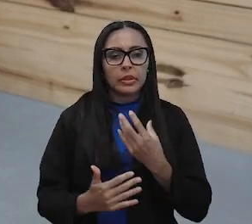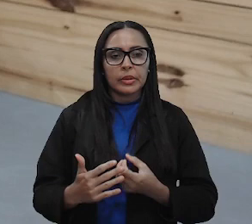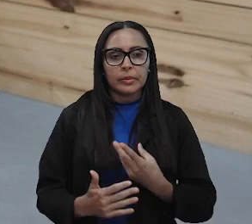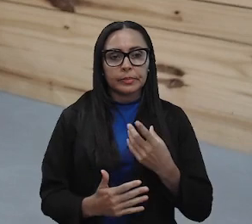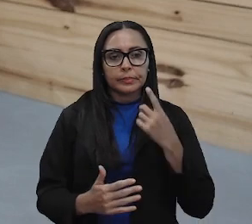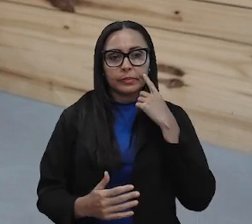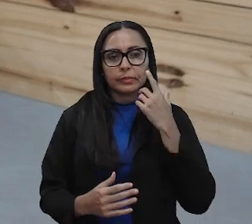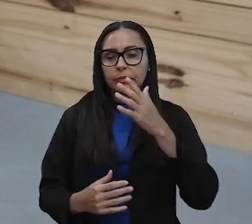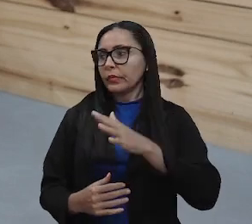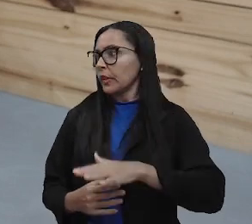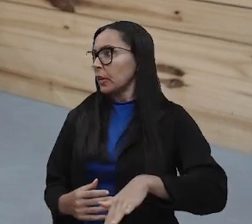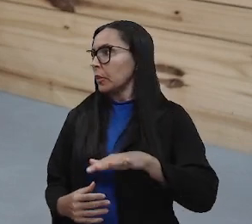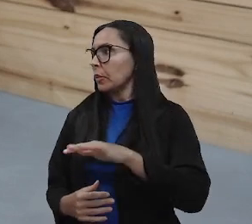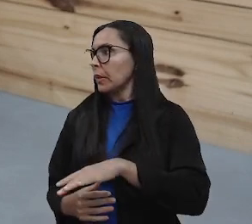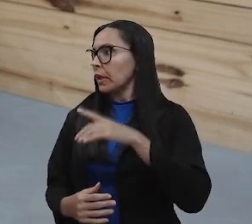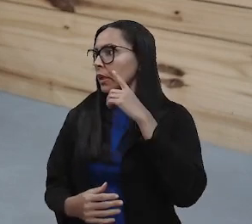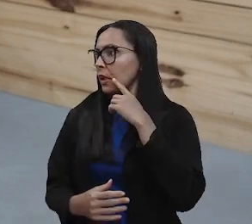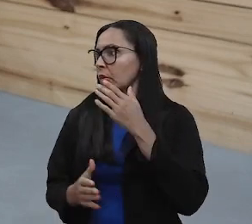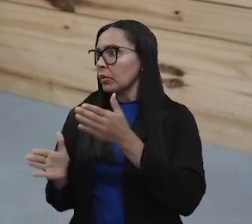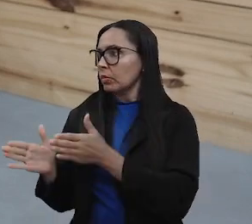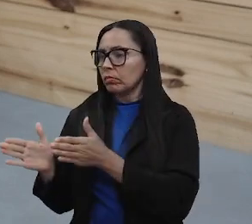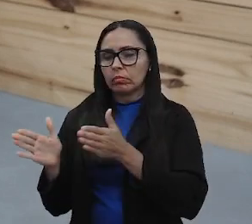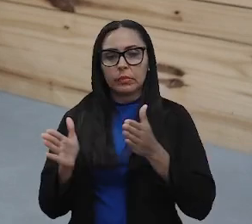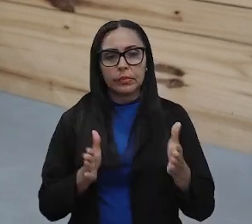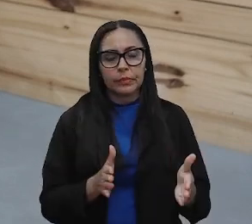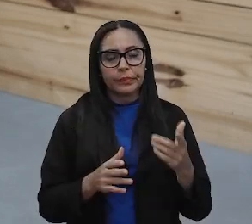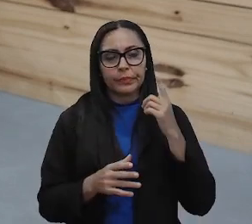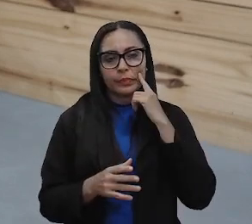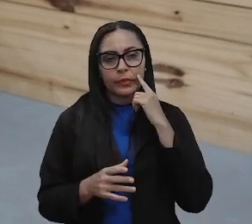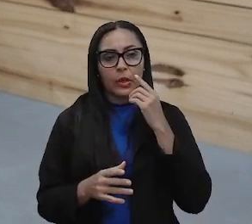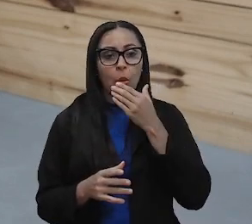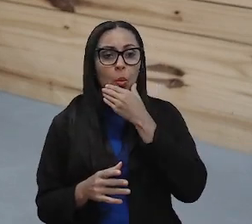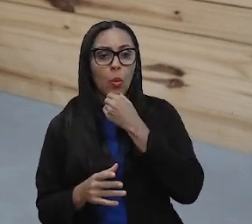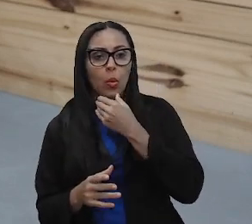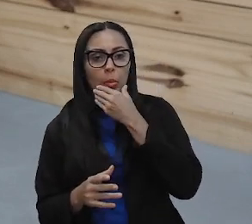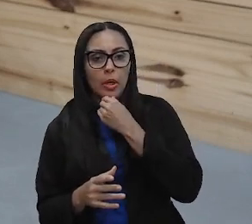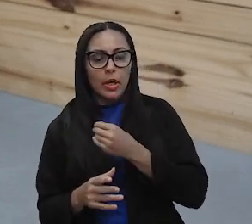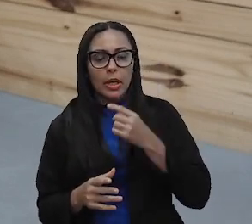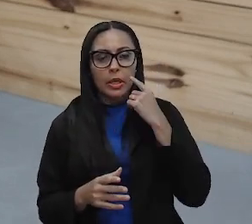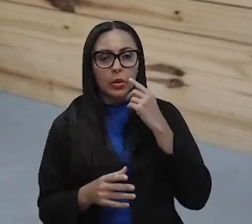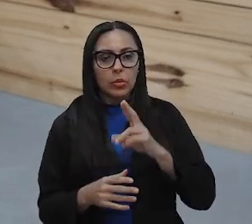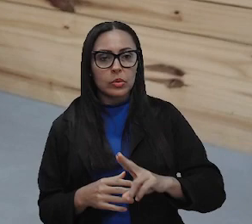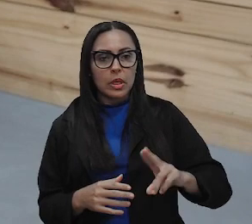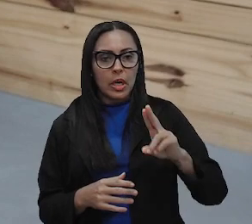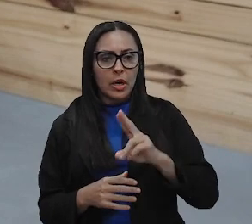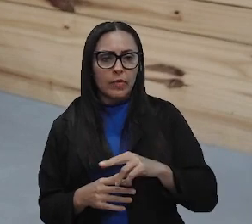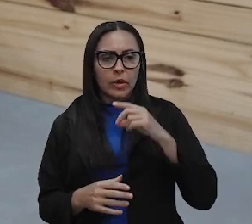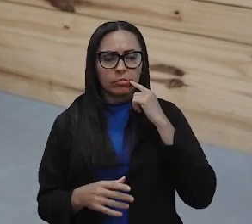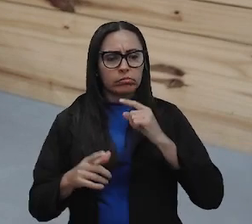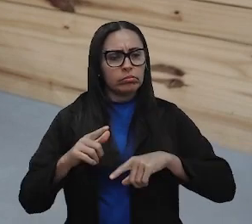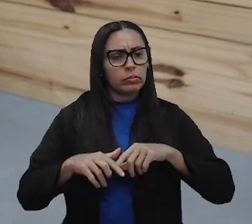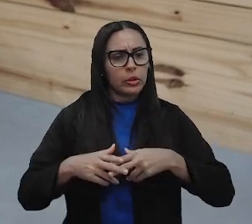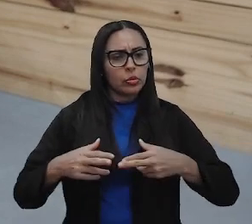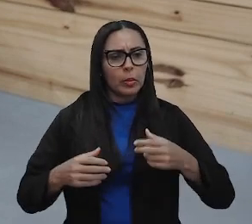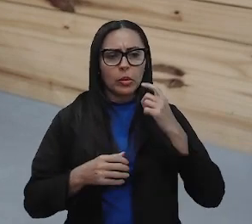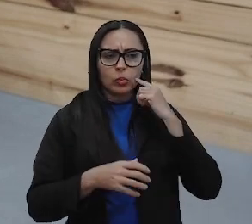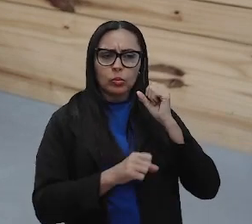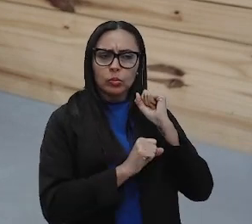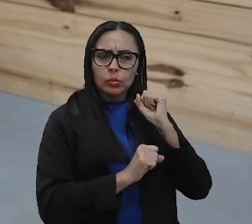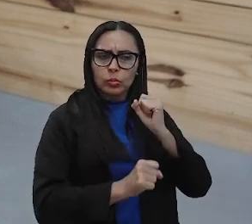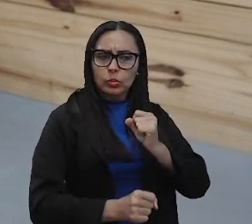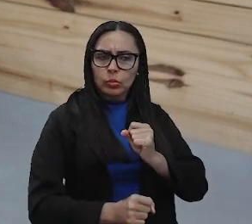naquele momento os primatas, o homem ele pegava, utilizava de determinados instrumentos para fazer